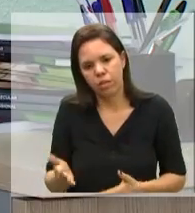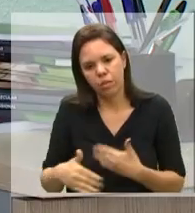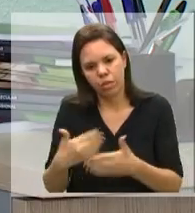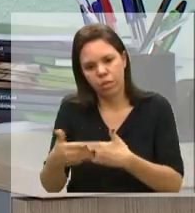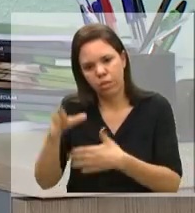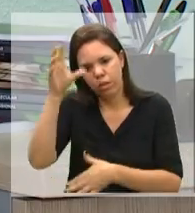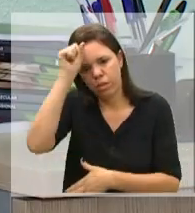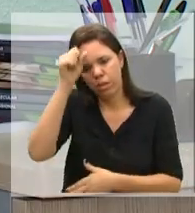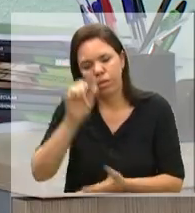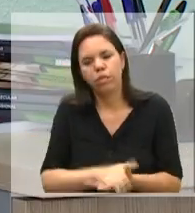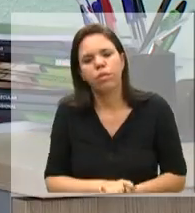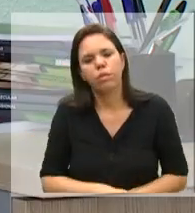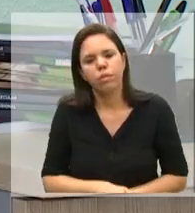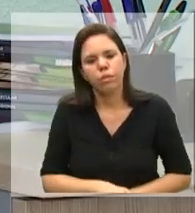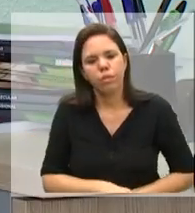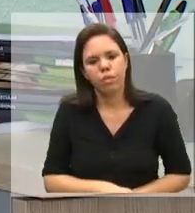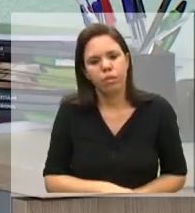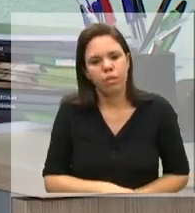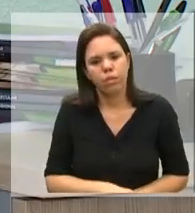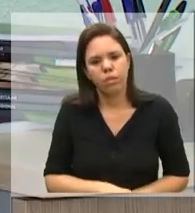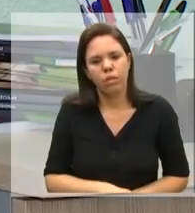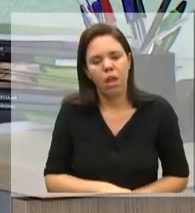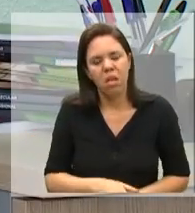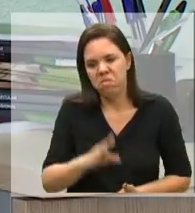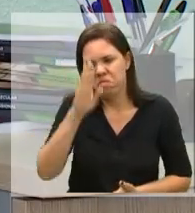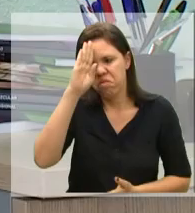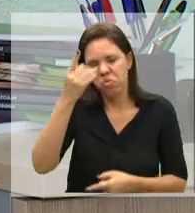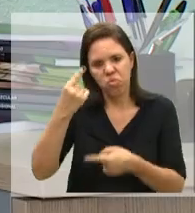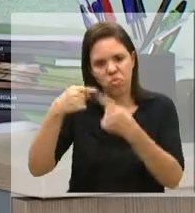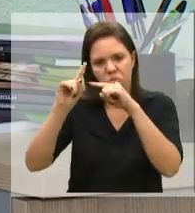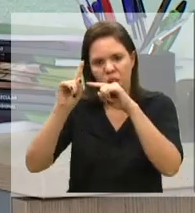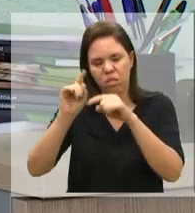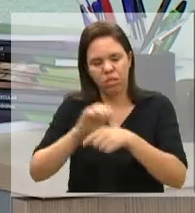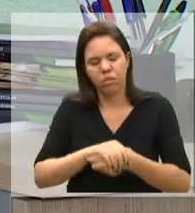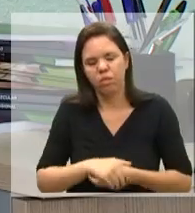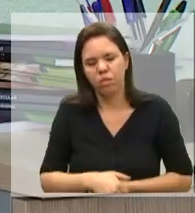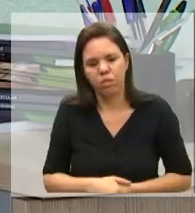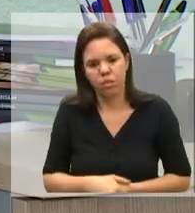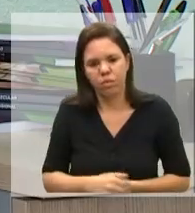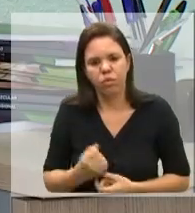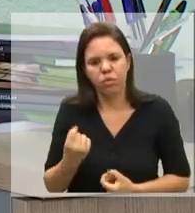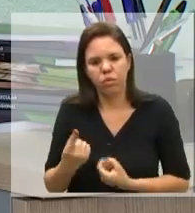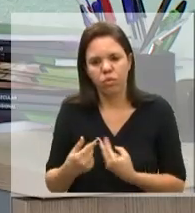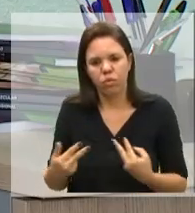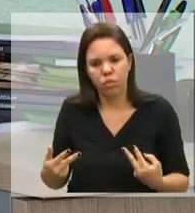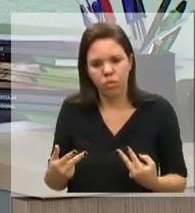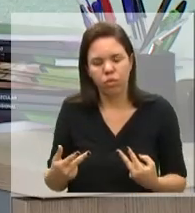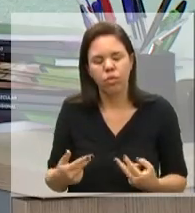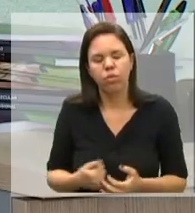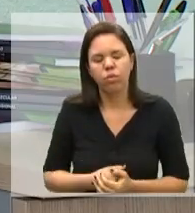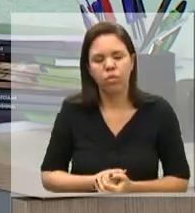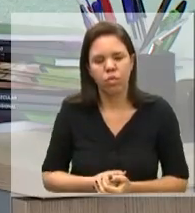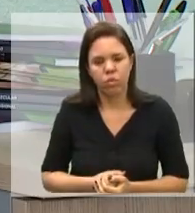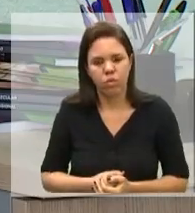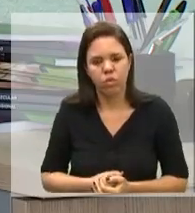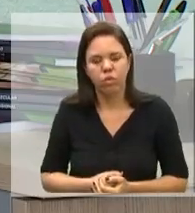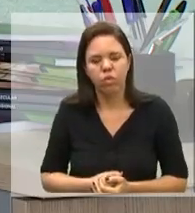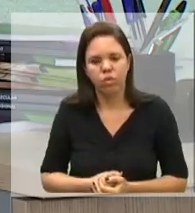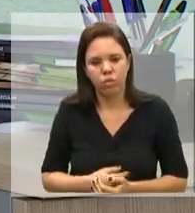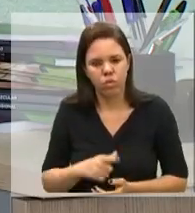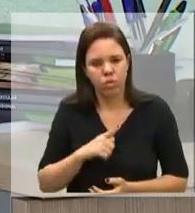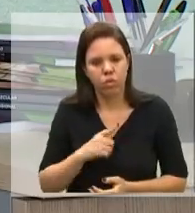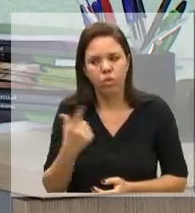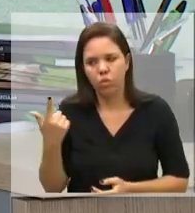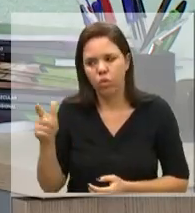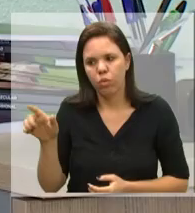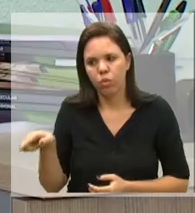de aprendizagem, ele é a chave de sucesso, né? Uma das partes, né, dessa chave de sucesso, porque